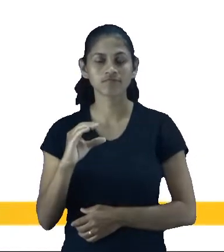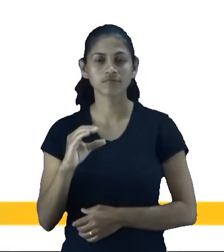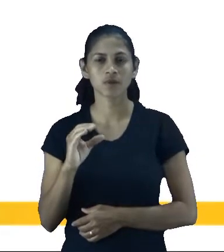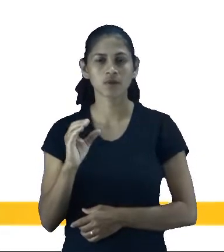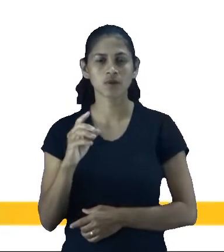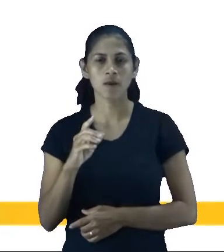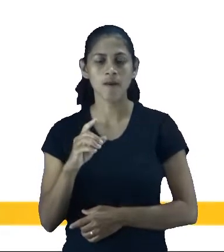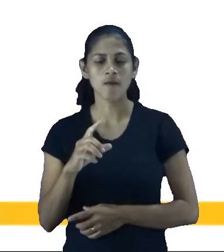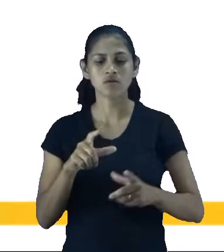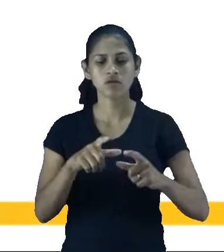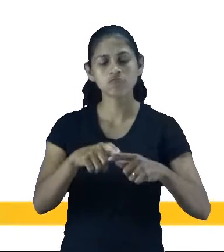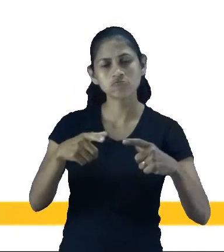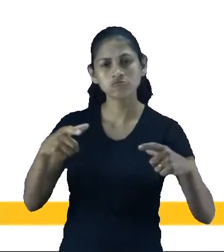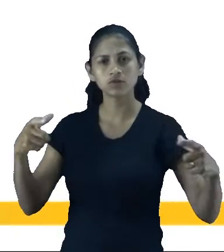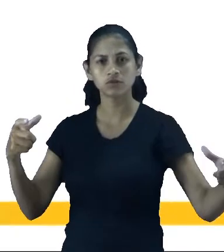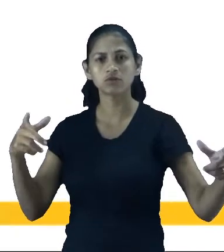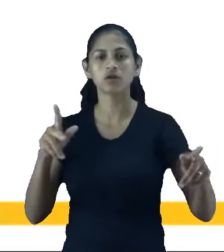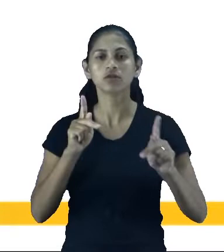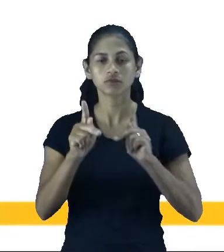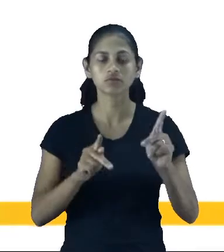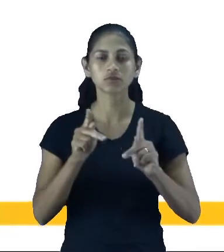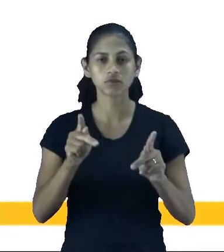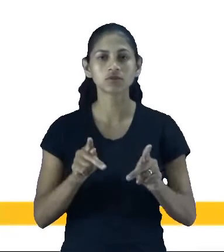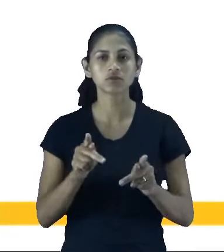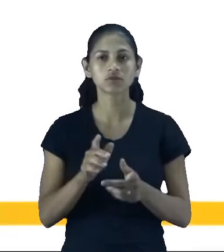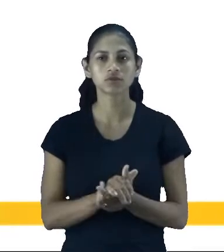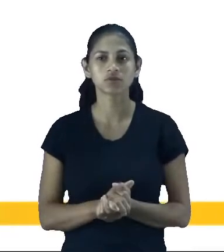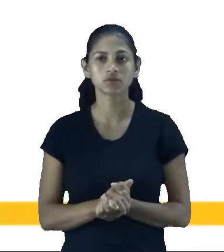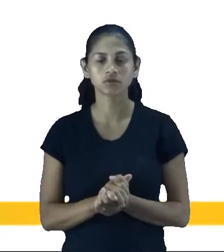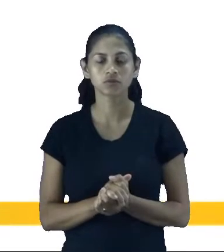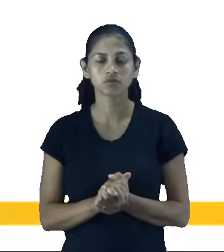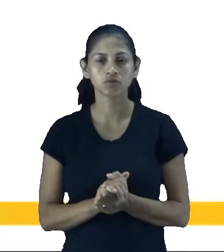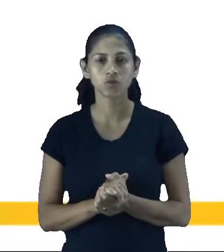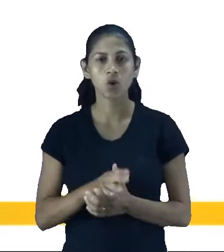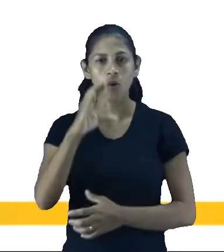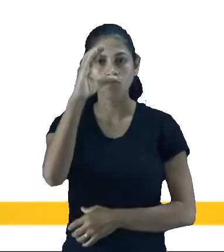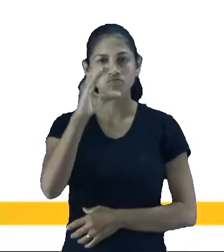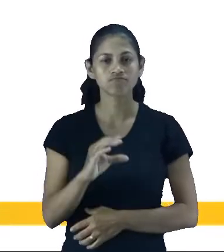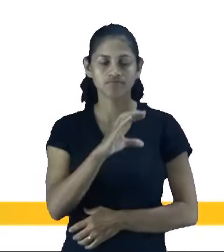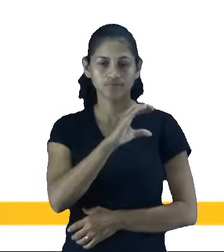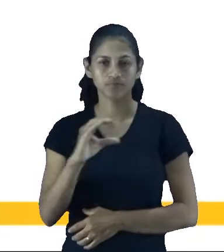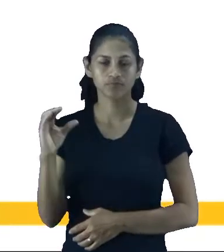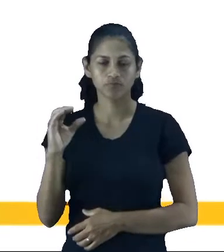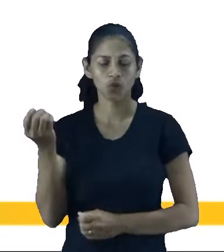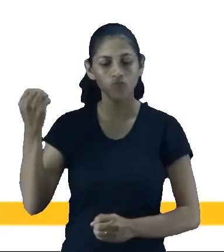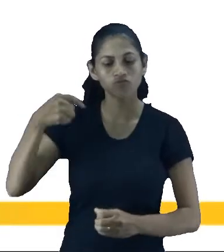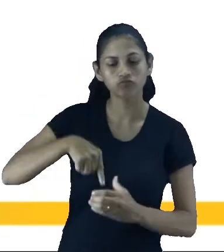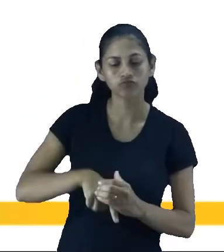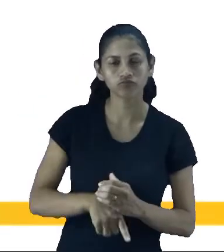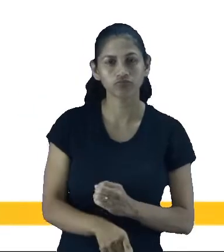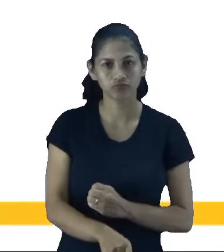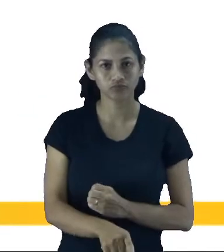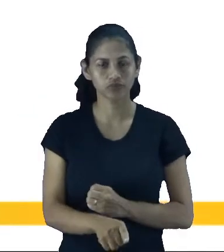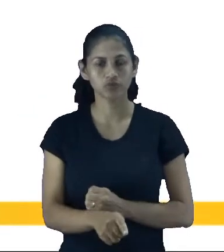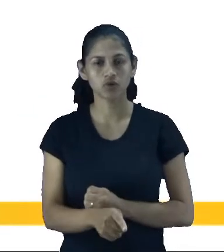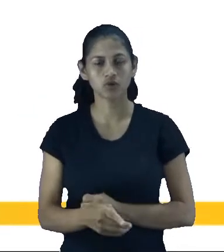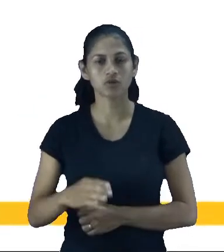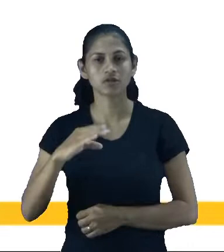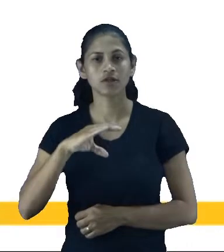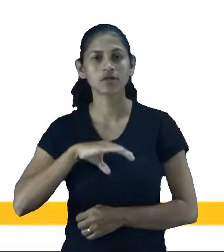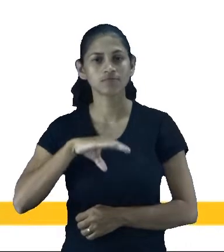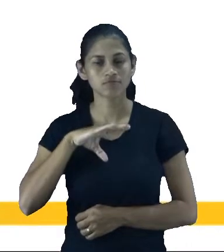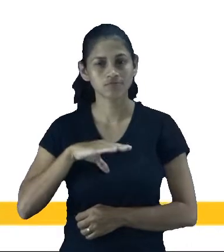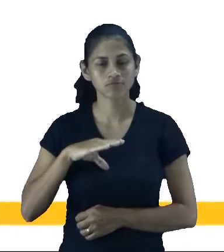é também decorrência da colonização. O catolicismo, profundamente arraigado em